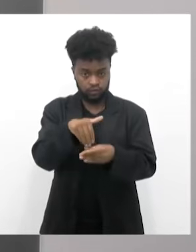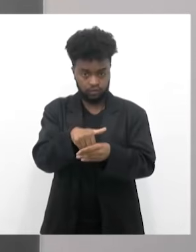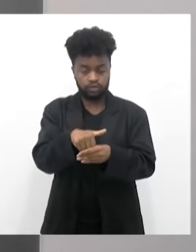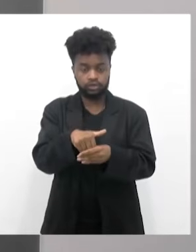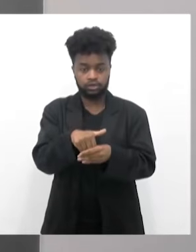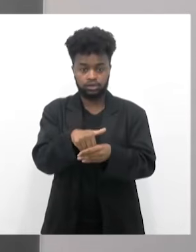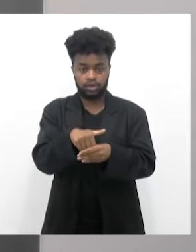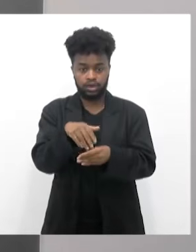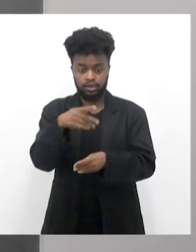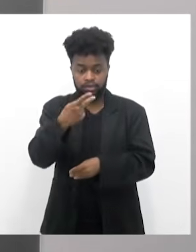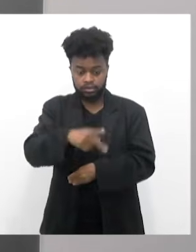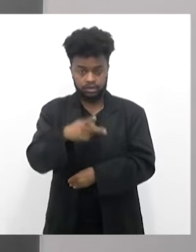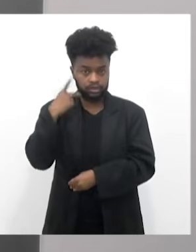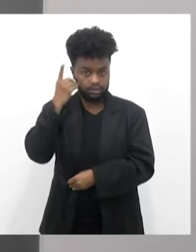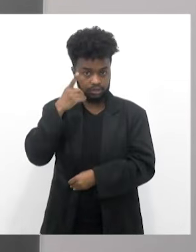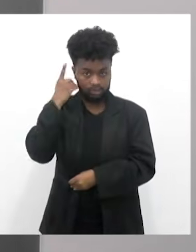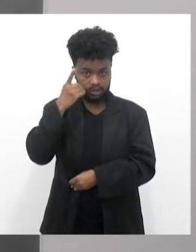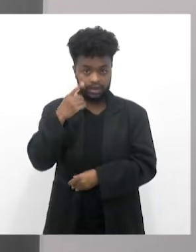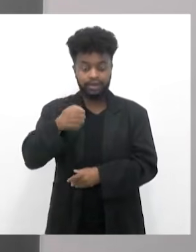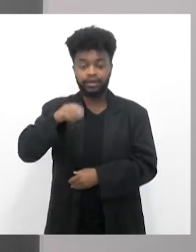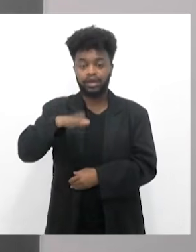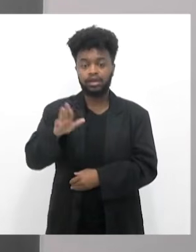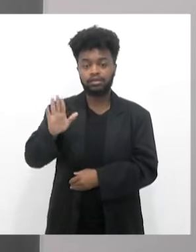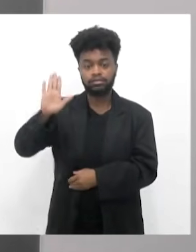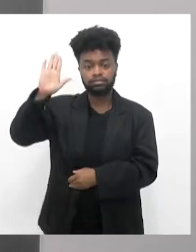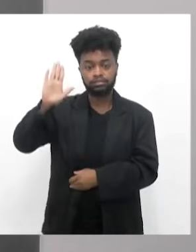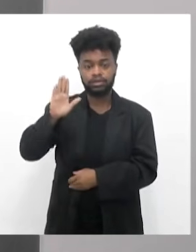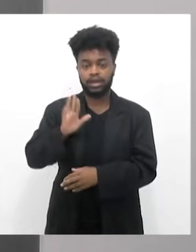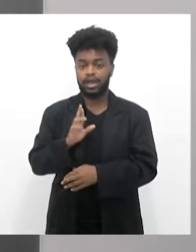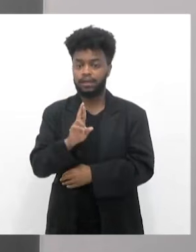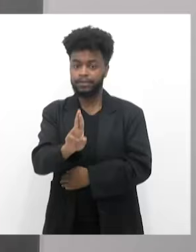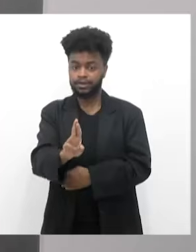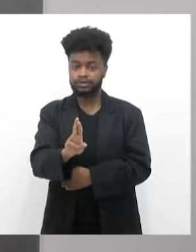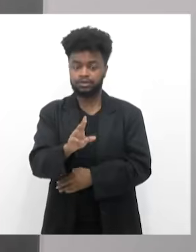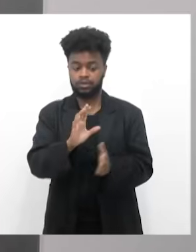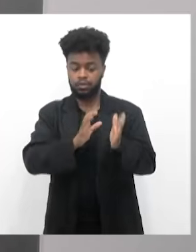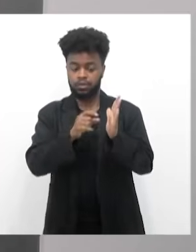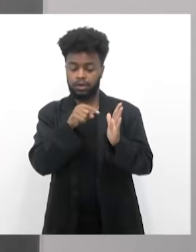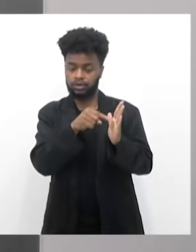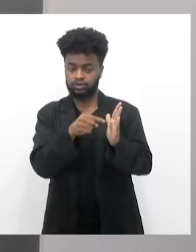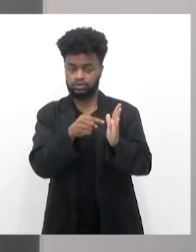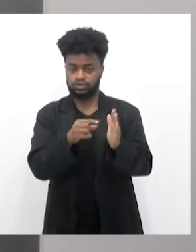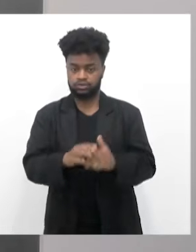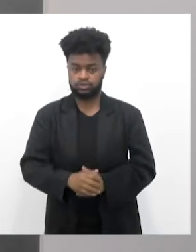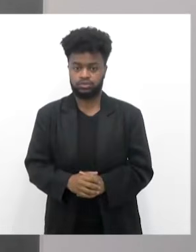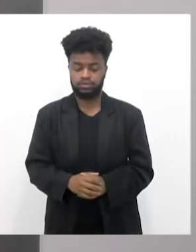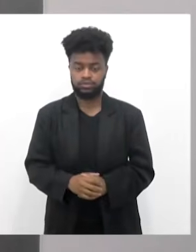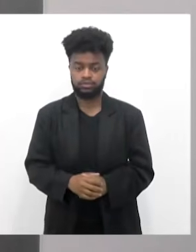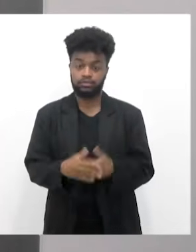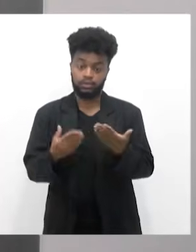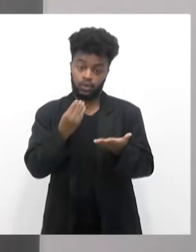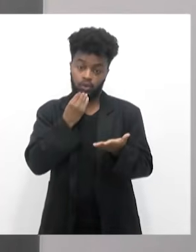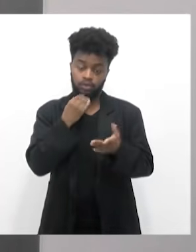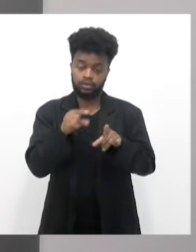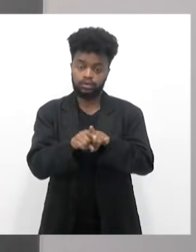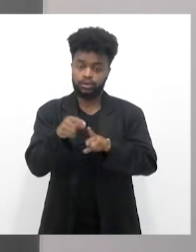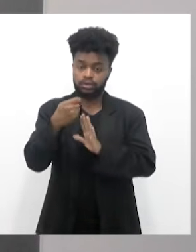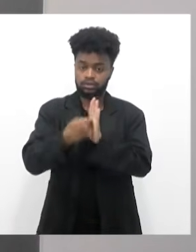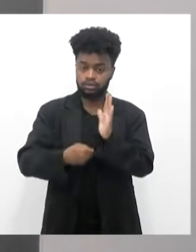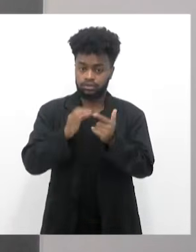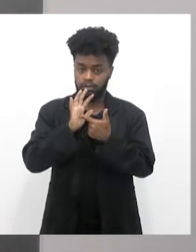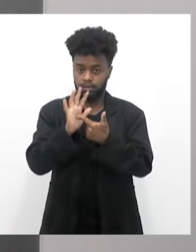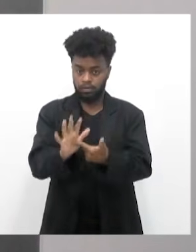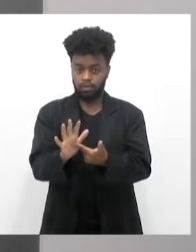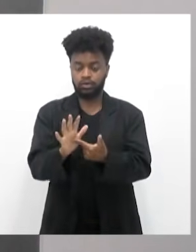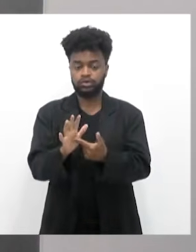de candidato que representa determinado partido. E aí, obviamente, o texto também consagra, já fazia